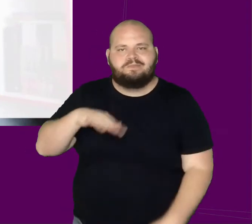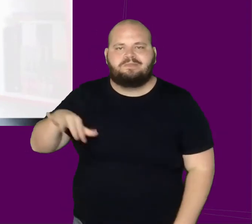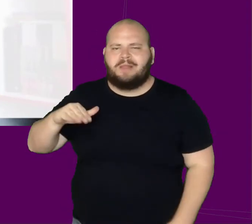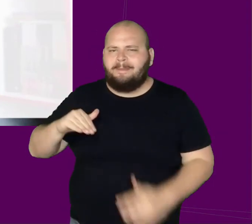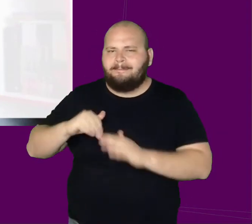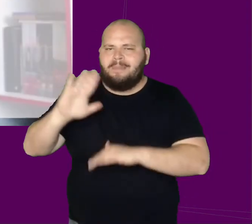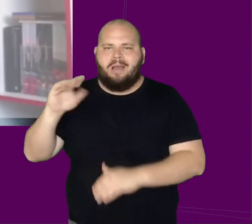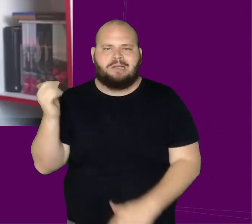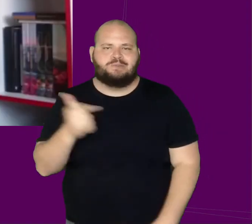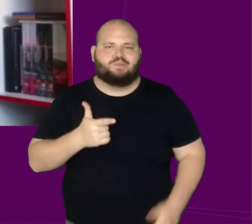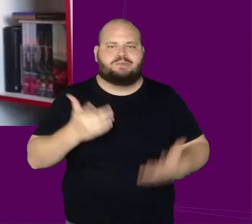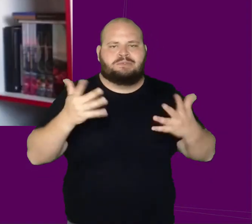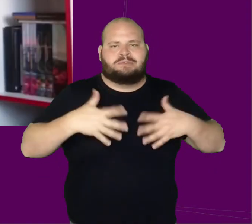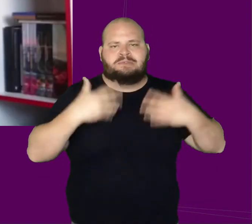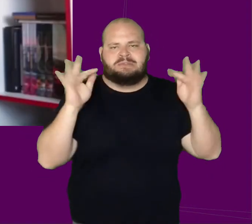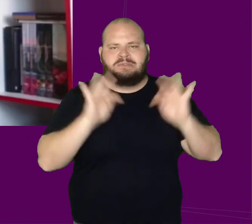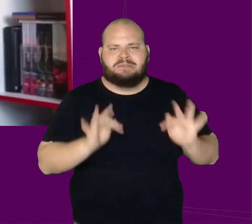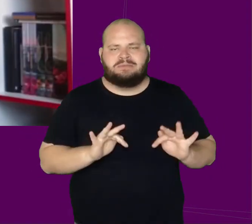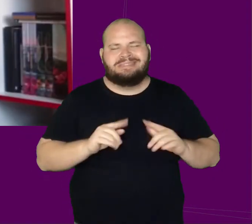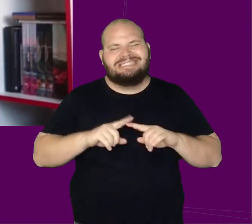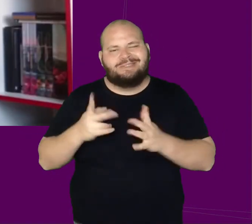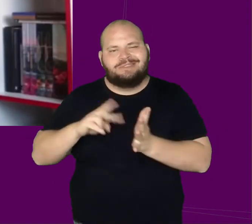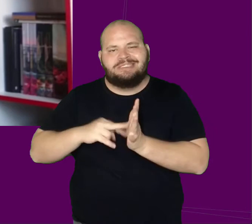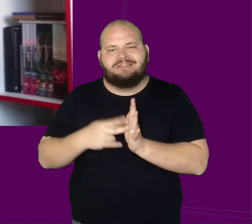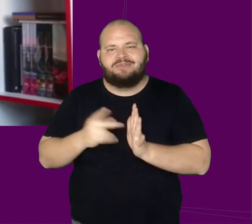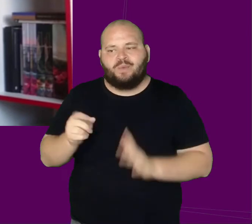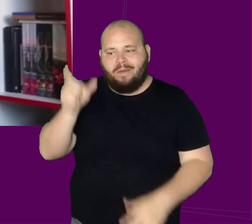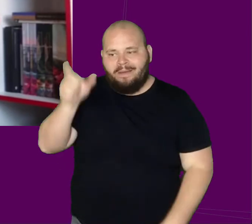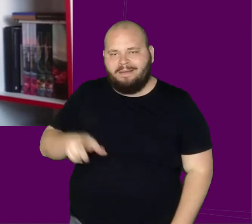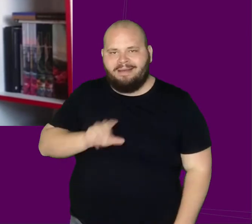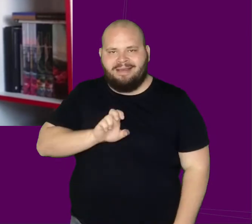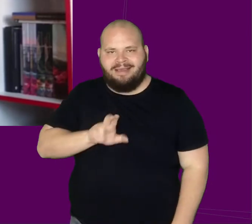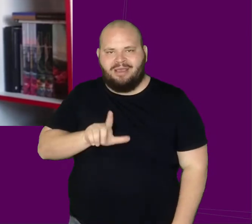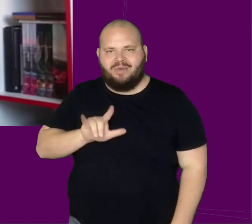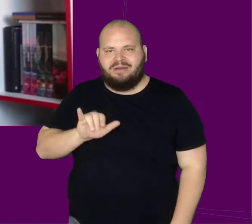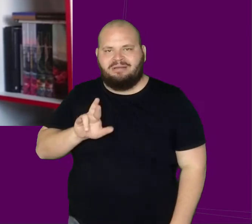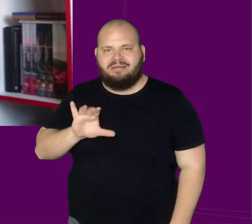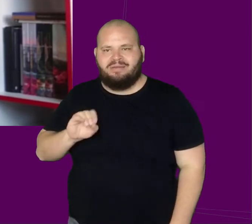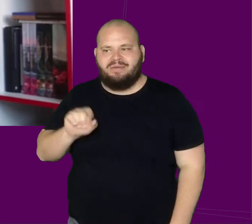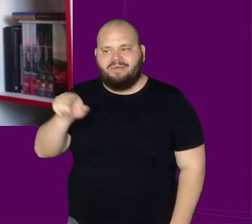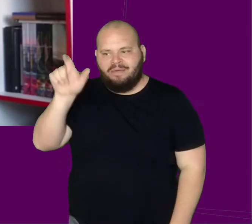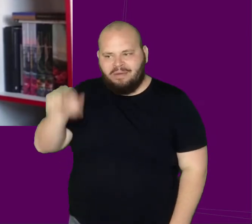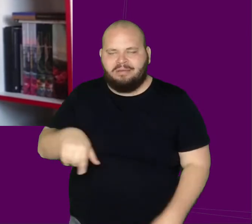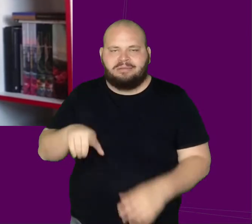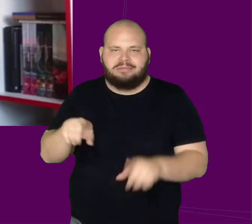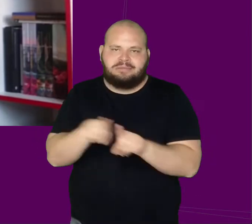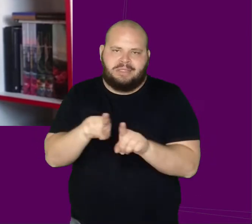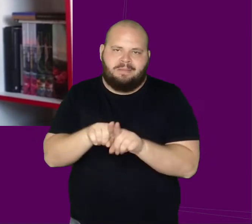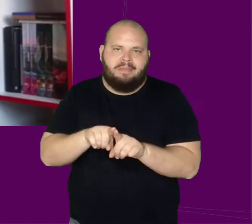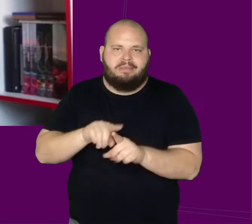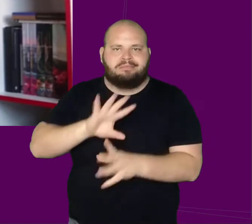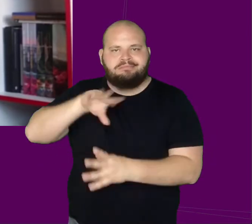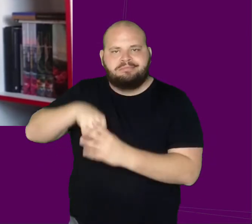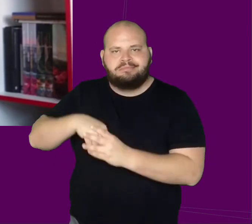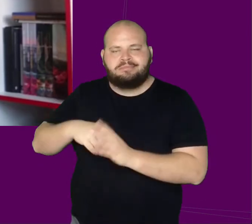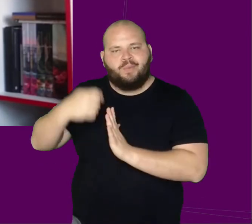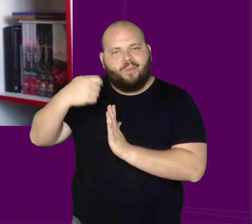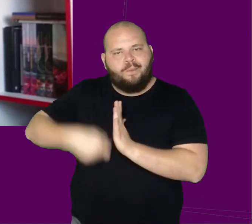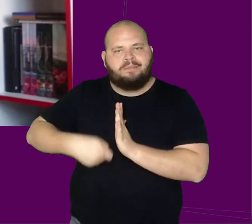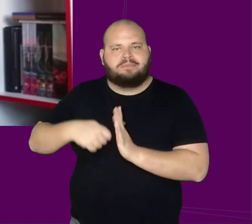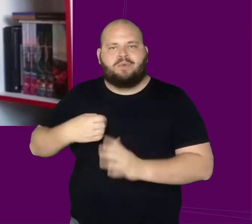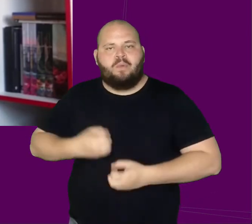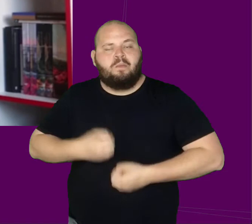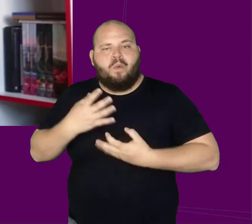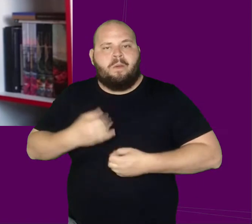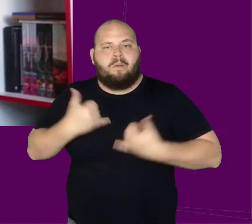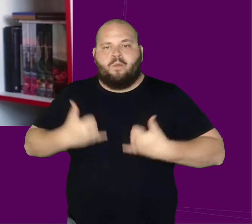de alegrias. Então ela é, de certo modo, esse eu lírico aqui tá falando desse poeta, que também é si, né? Um poeta sem